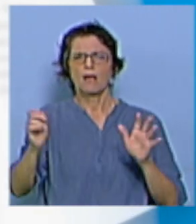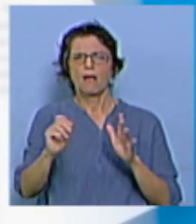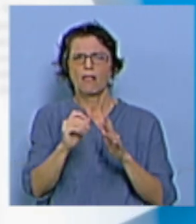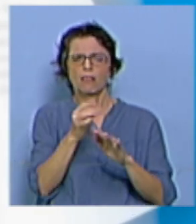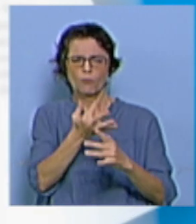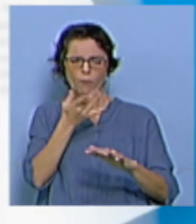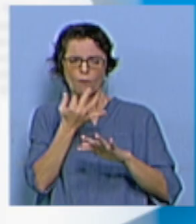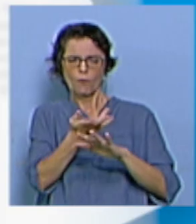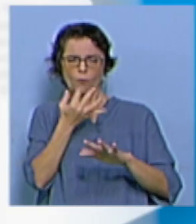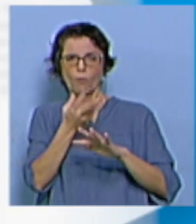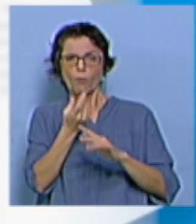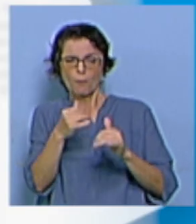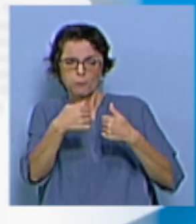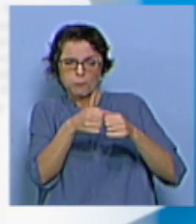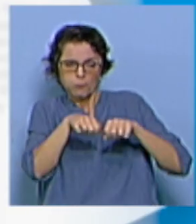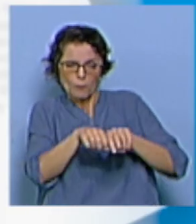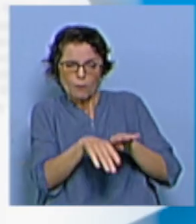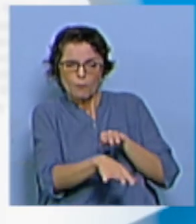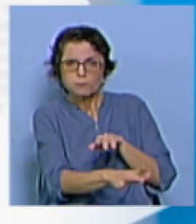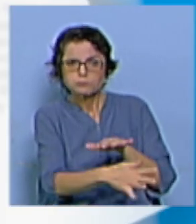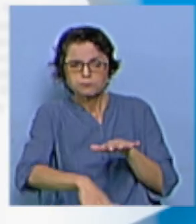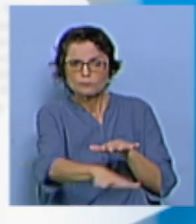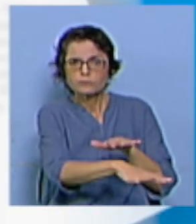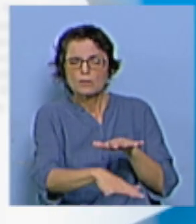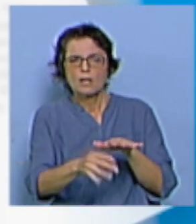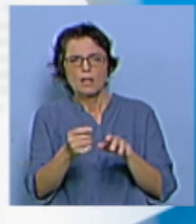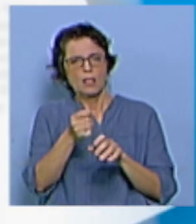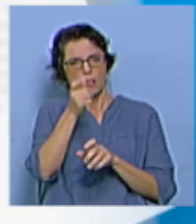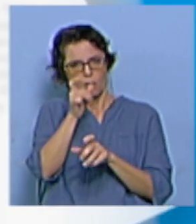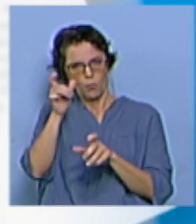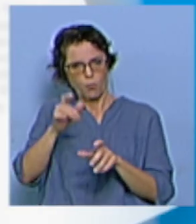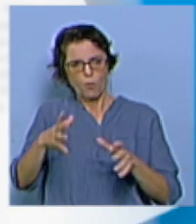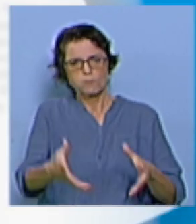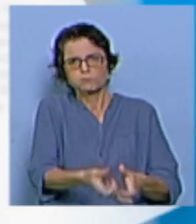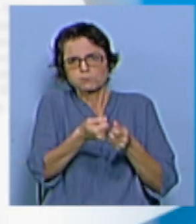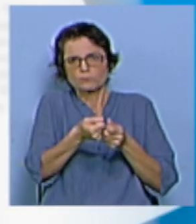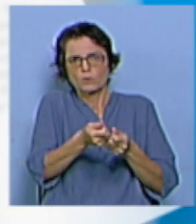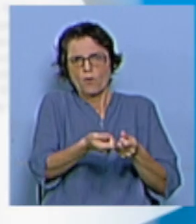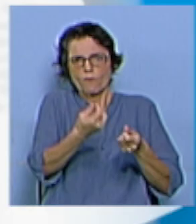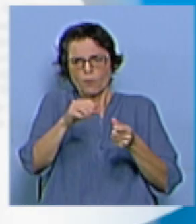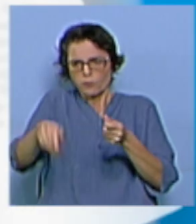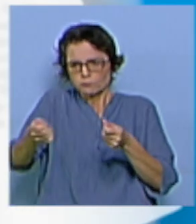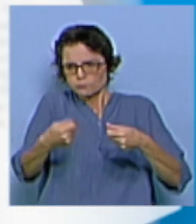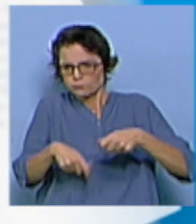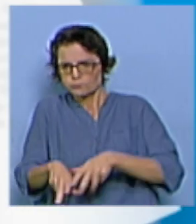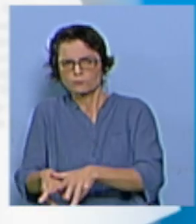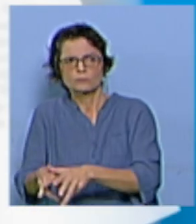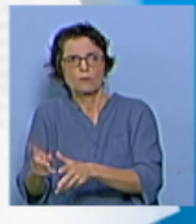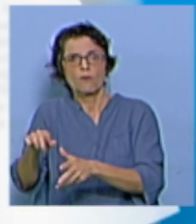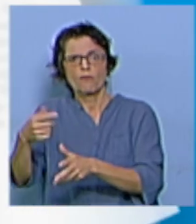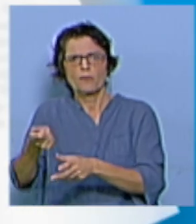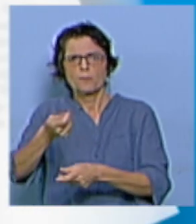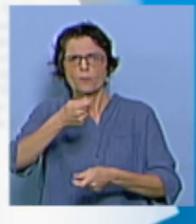num campo. O homem que o encontrou tornou a escondê-lo e ficou tão contente que foi vender tudo